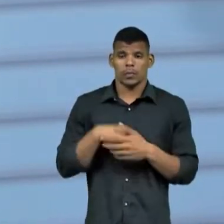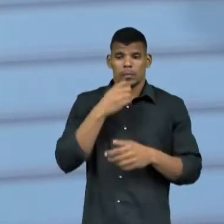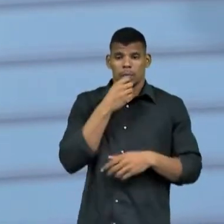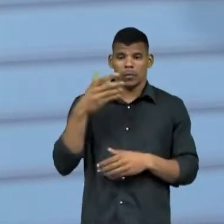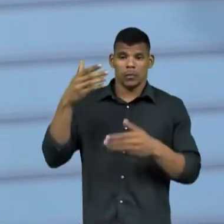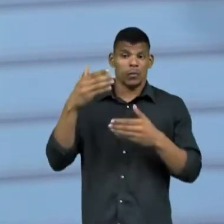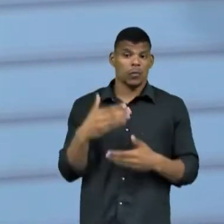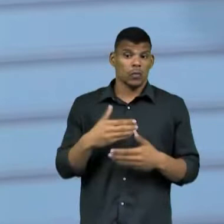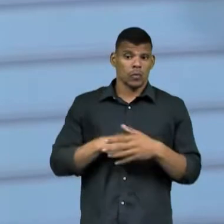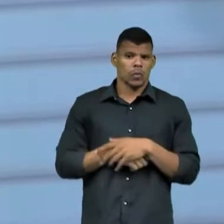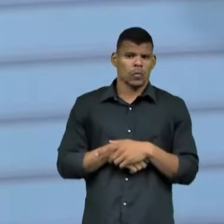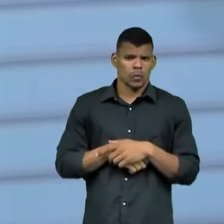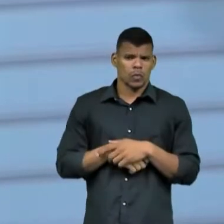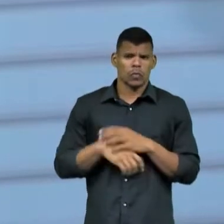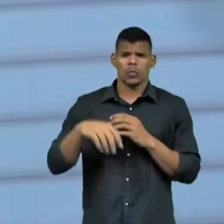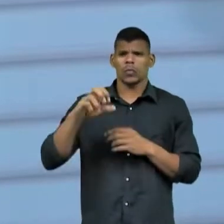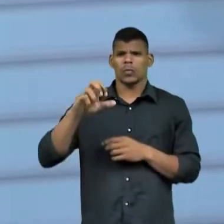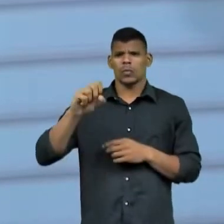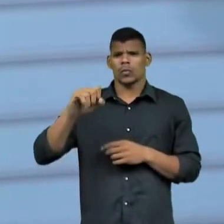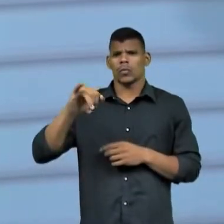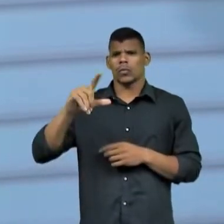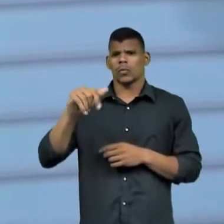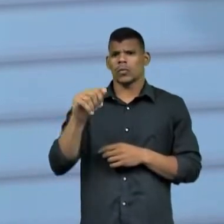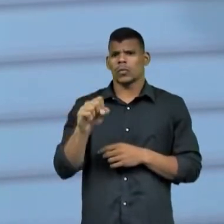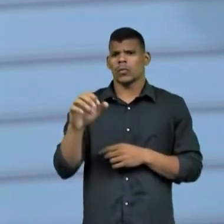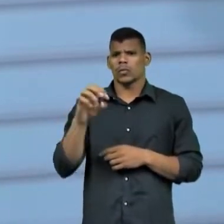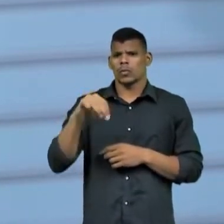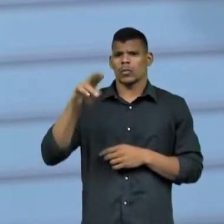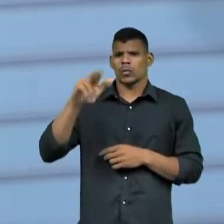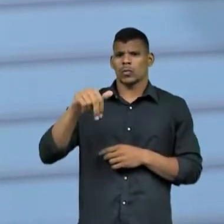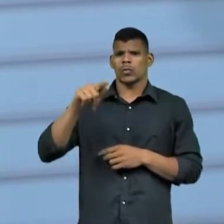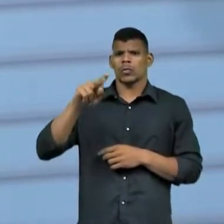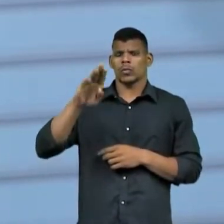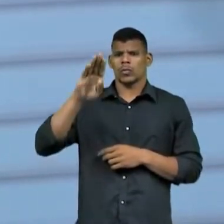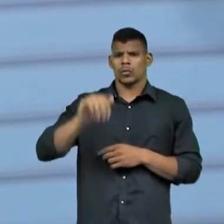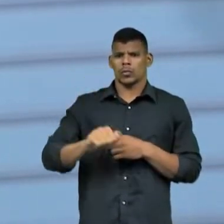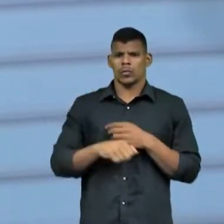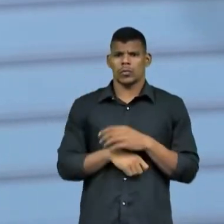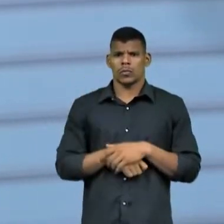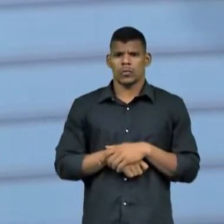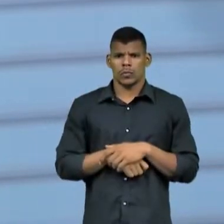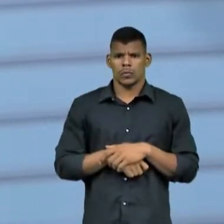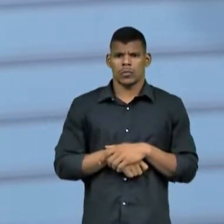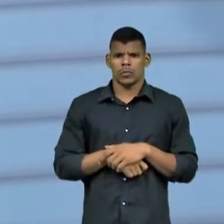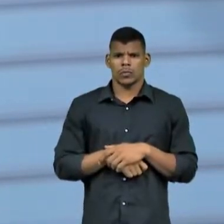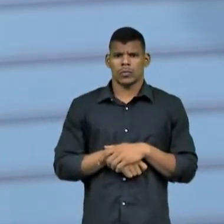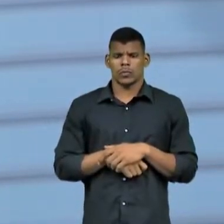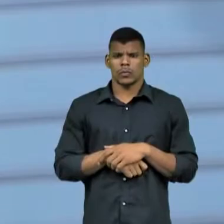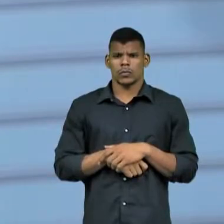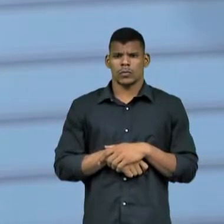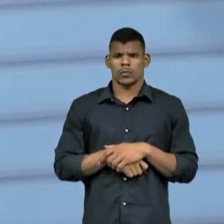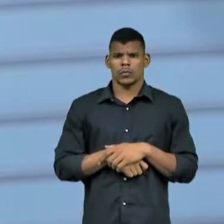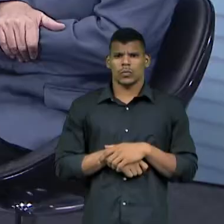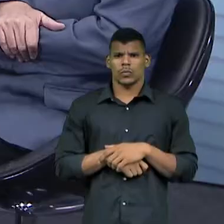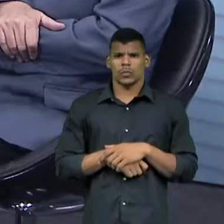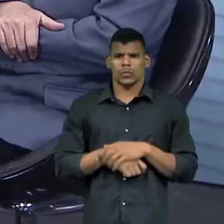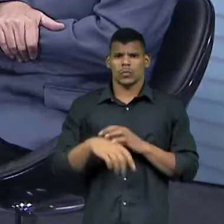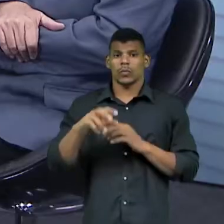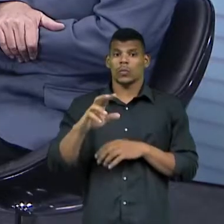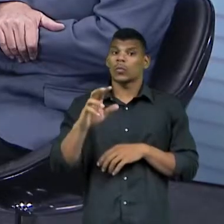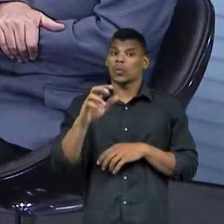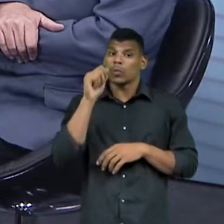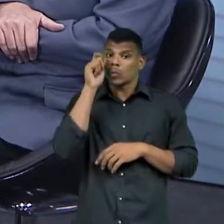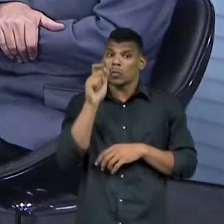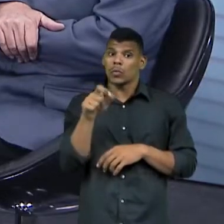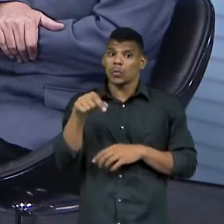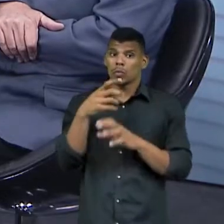o senhor que é sobrinho do grande guba eu me lembro do seu do desafio jovem marfio jovem do Ceará e é muito interessante essa história